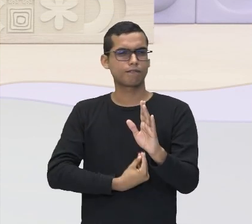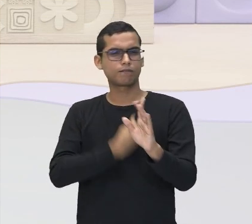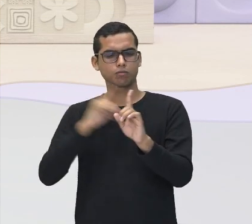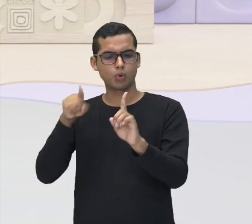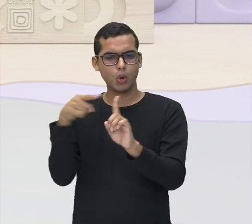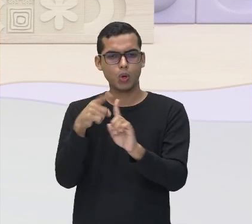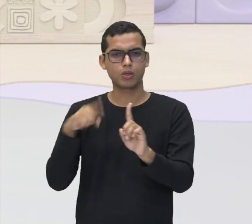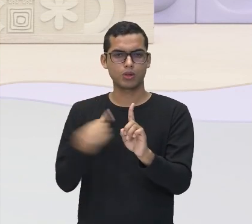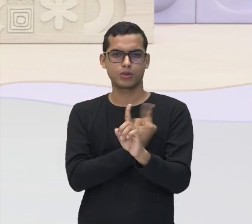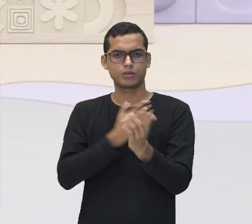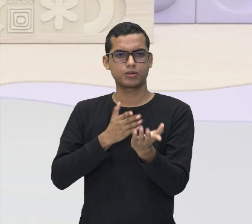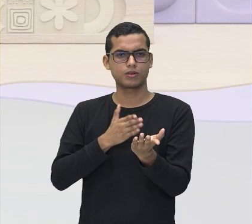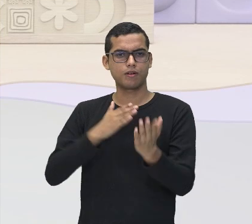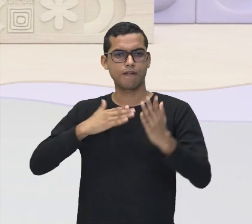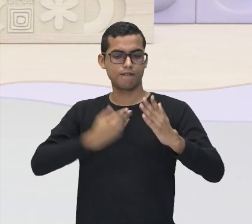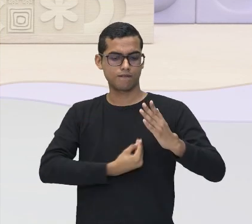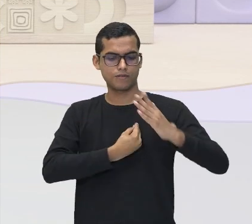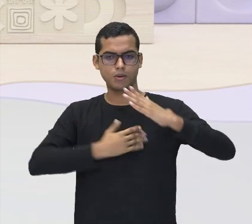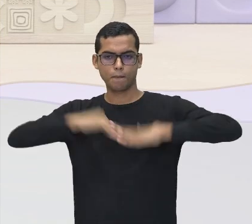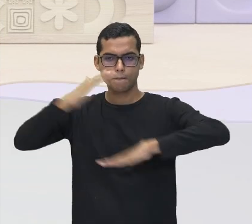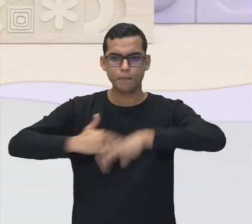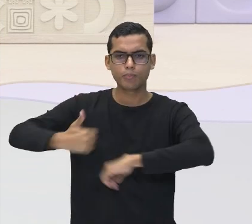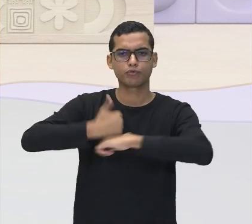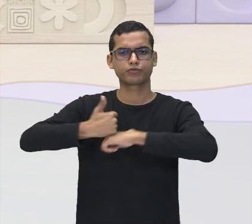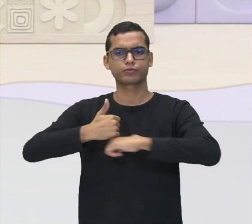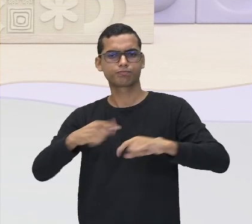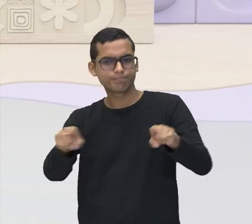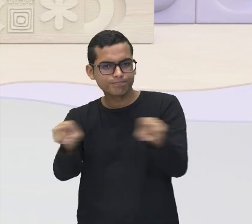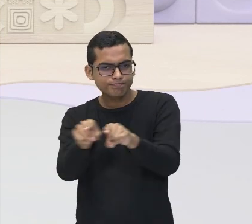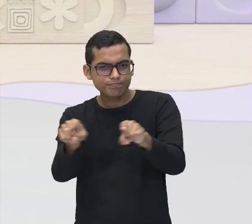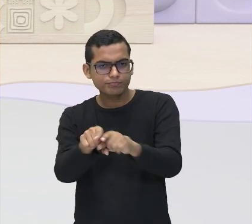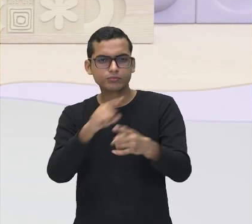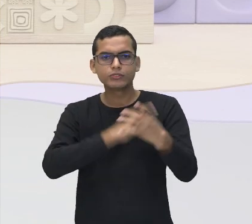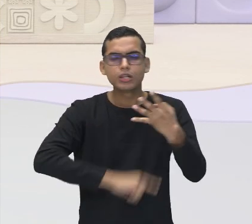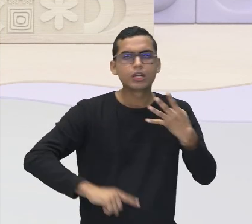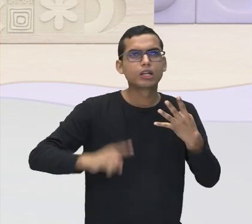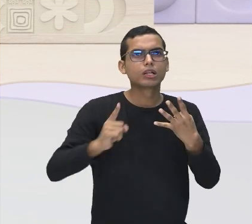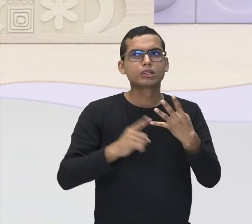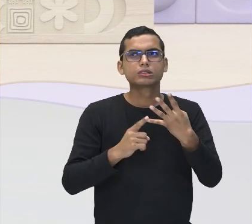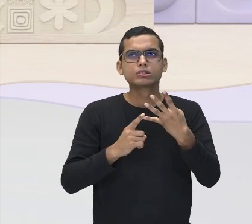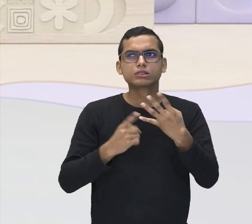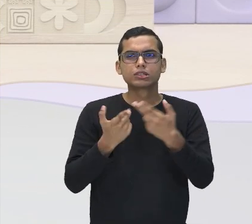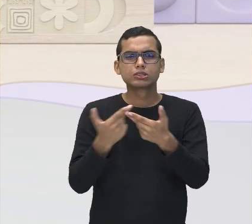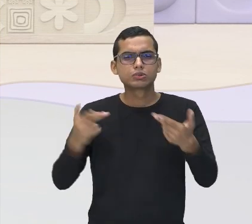nos acompanhar também naquilo que guardamos de mais sagrado.